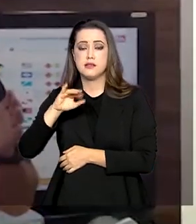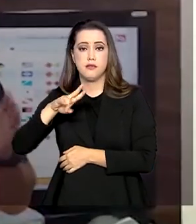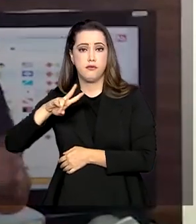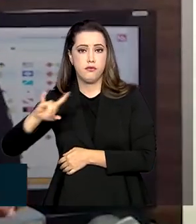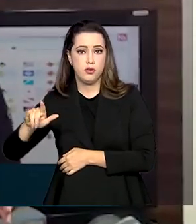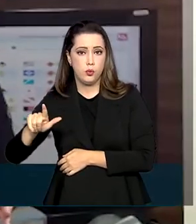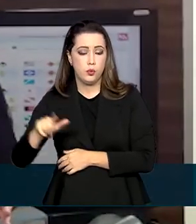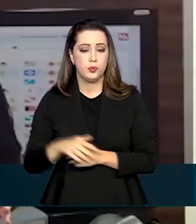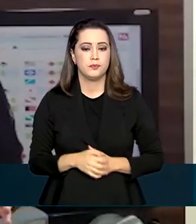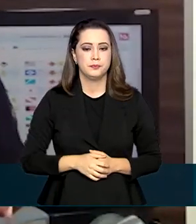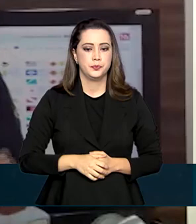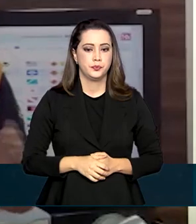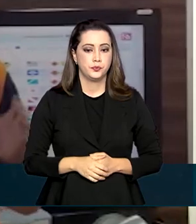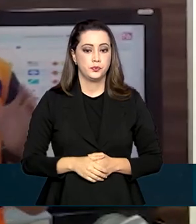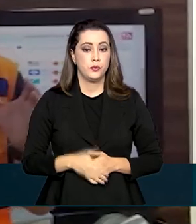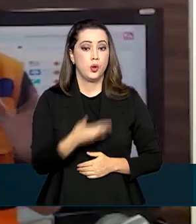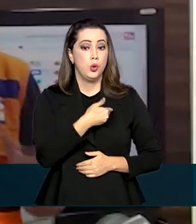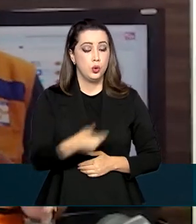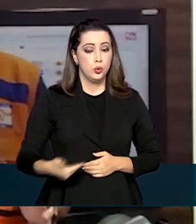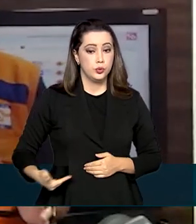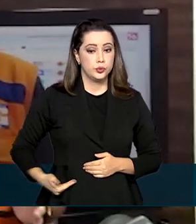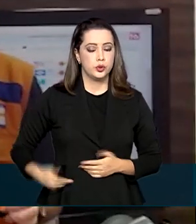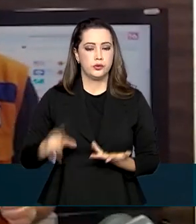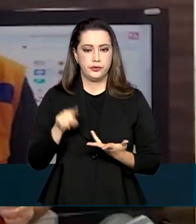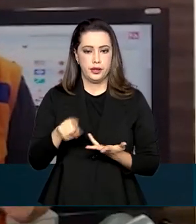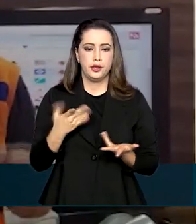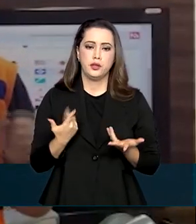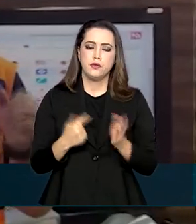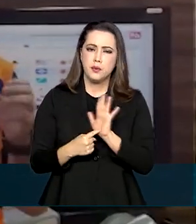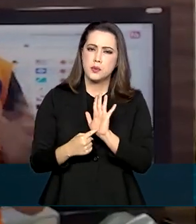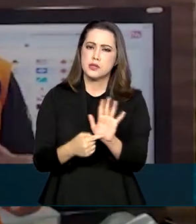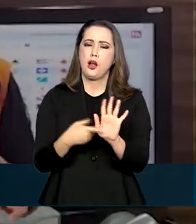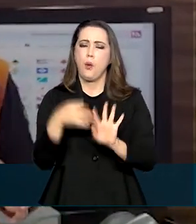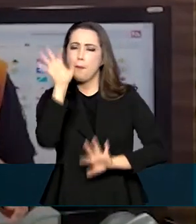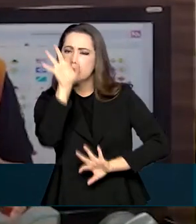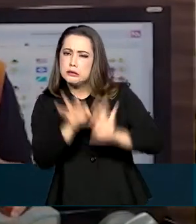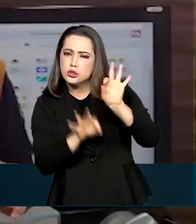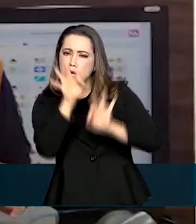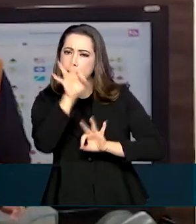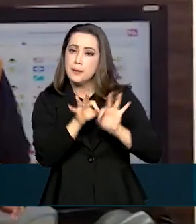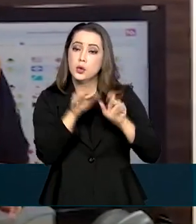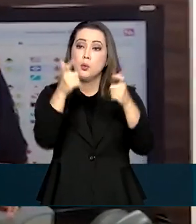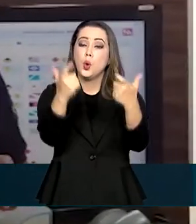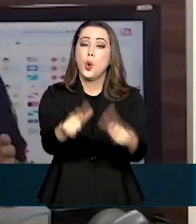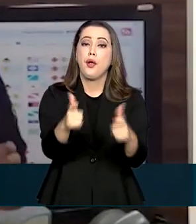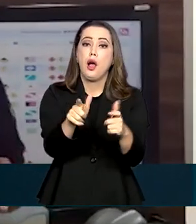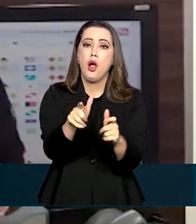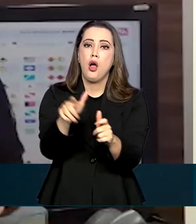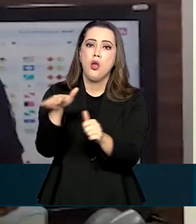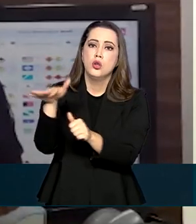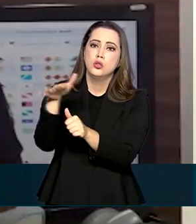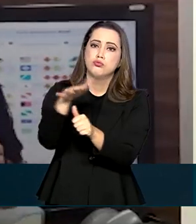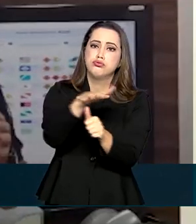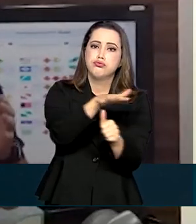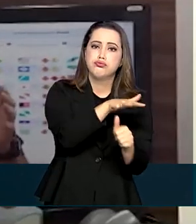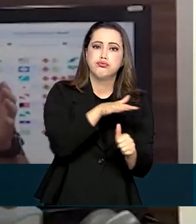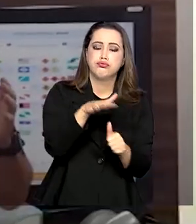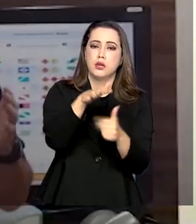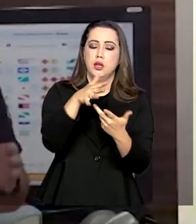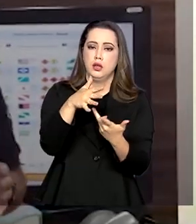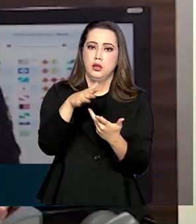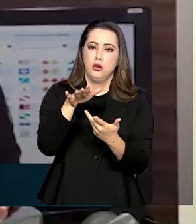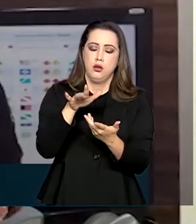apresentará planos de trabalho para a locação de aeronaves, compra de insumos para o corpo de bombeiros,